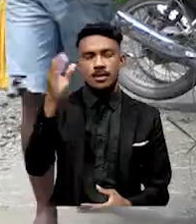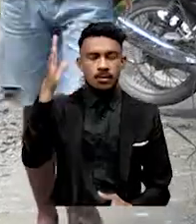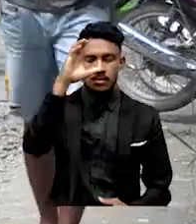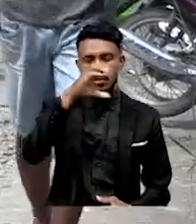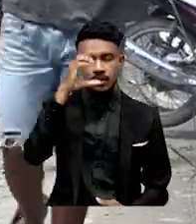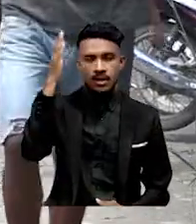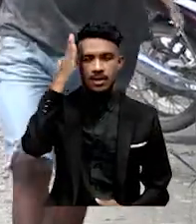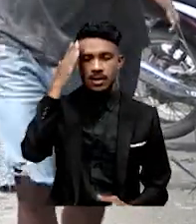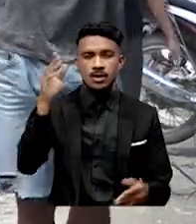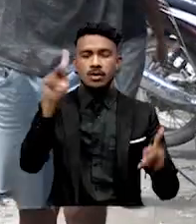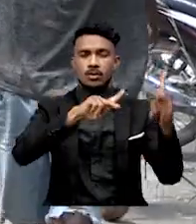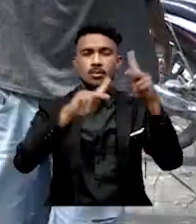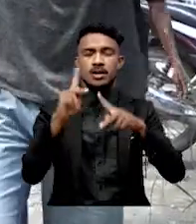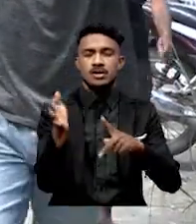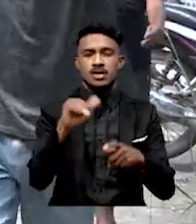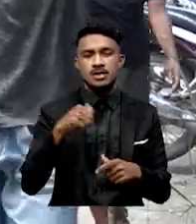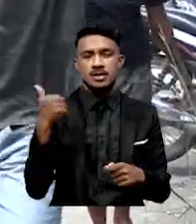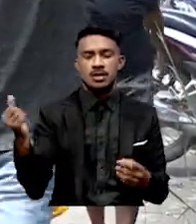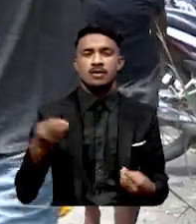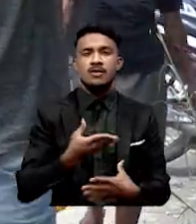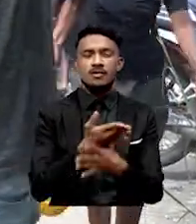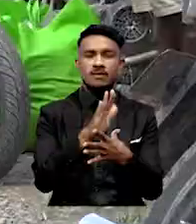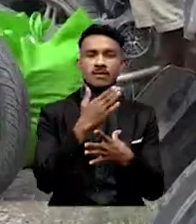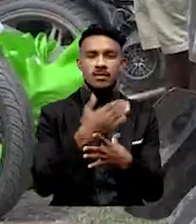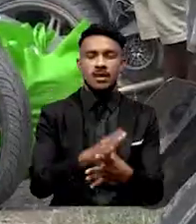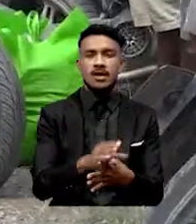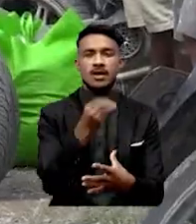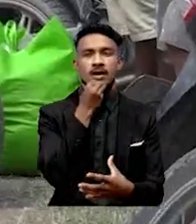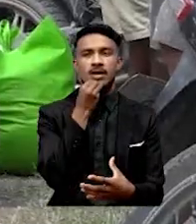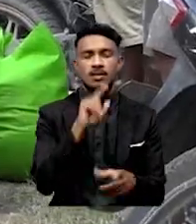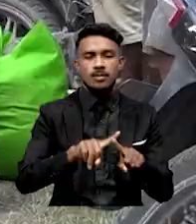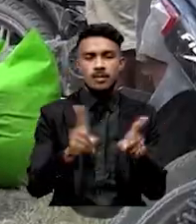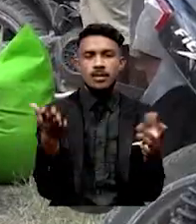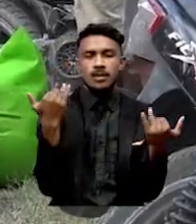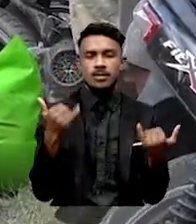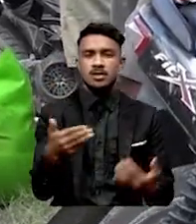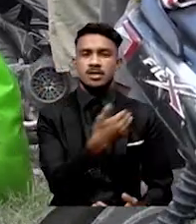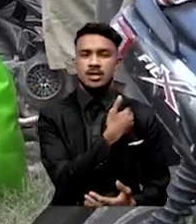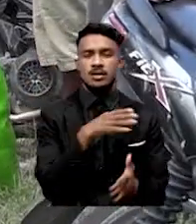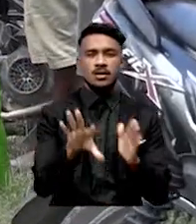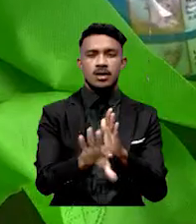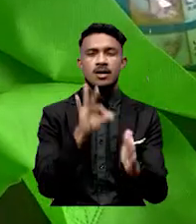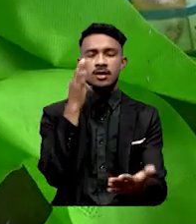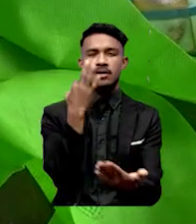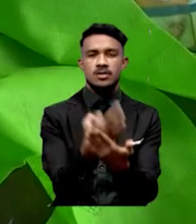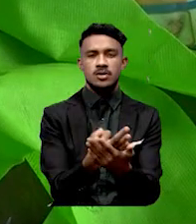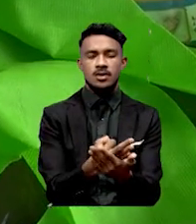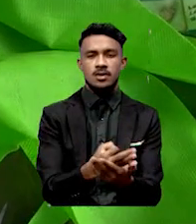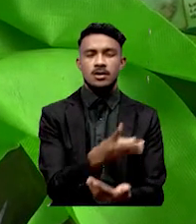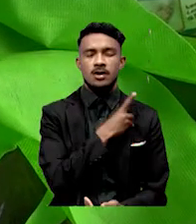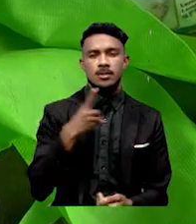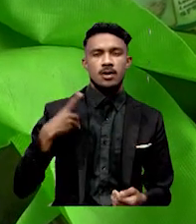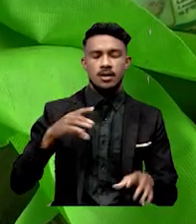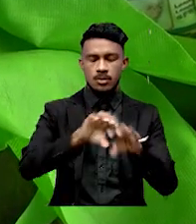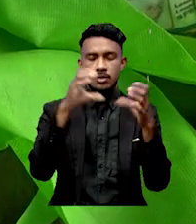companhia Construção Balon, nebe distribuímos cesta básica, mas beto agora se dá o que é pagamento. Deputada Comissão